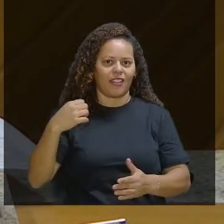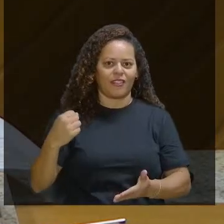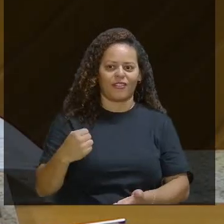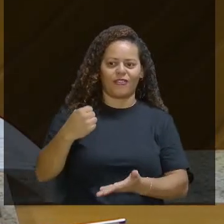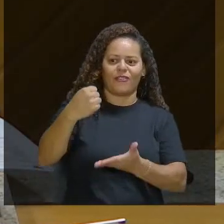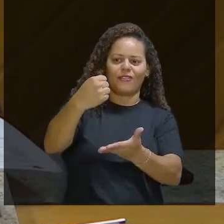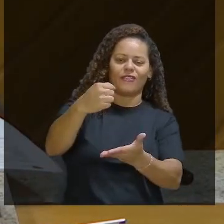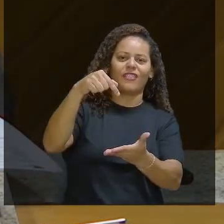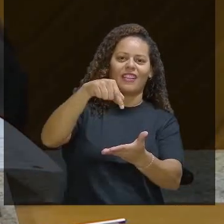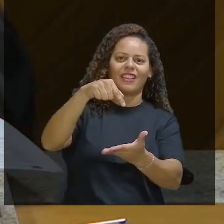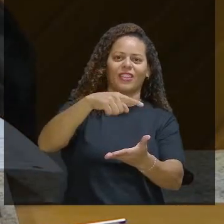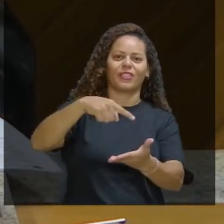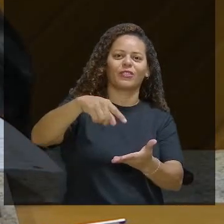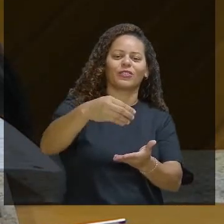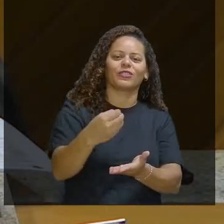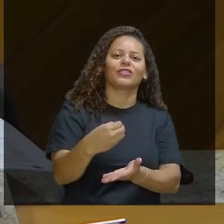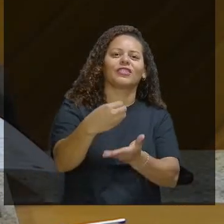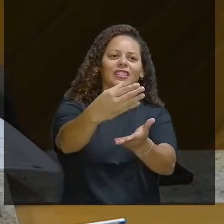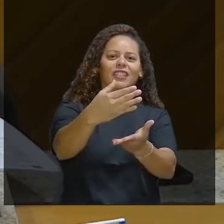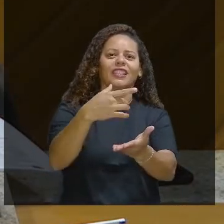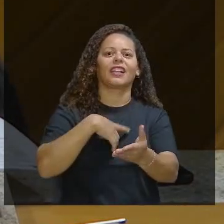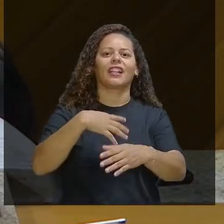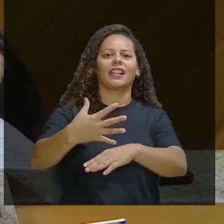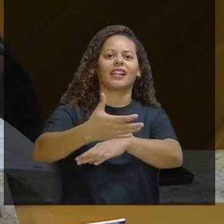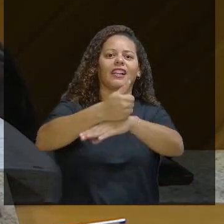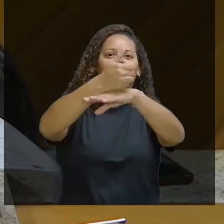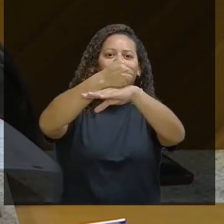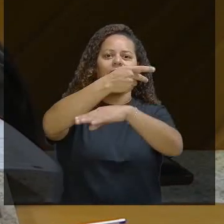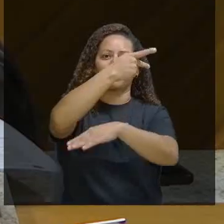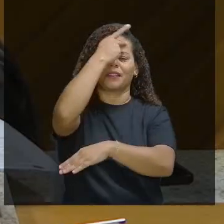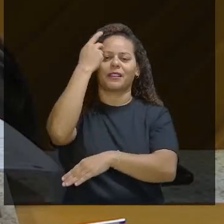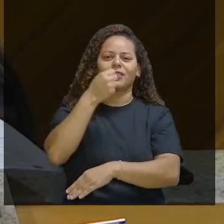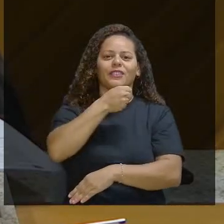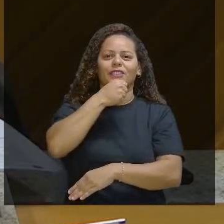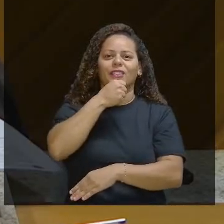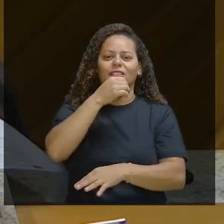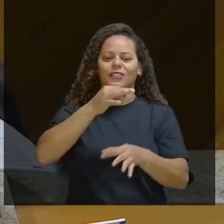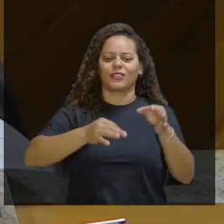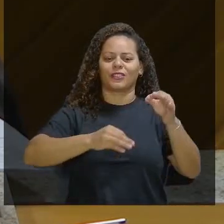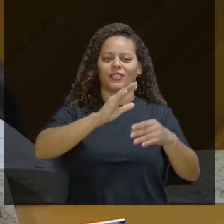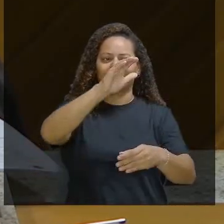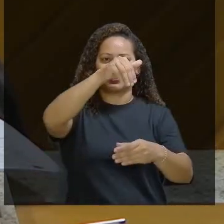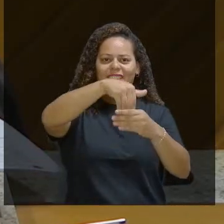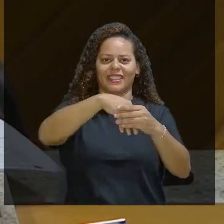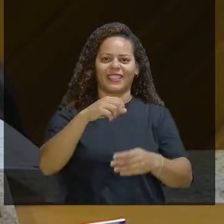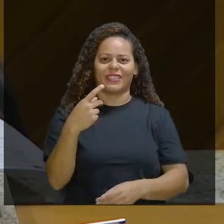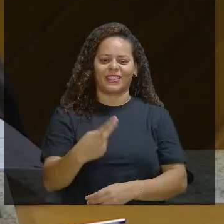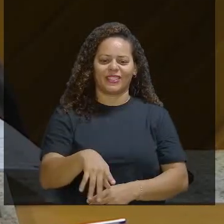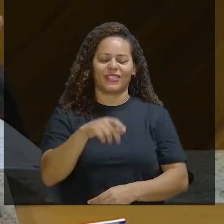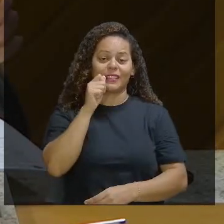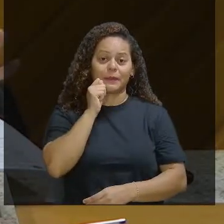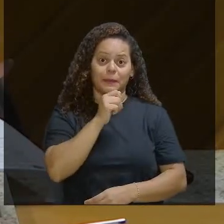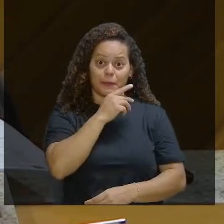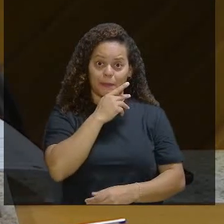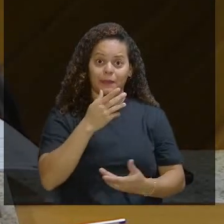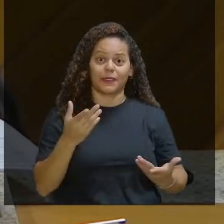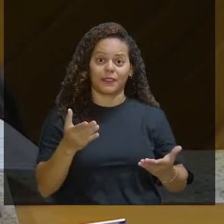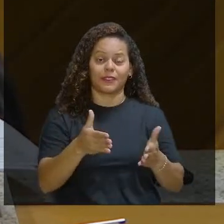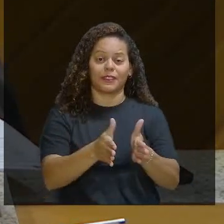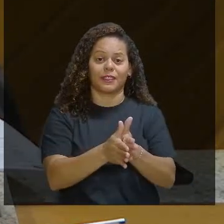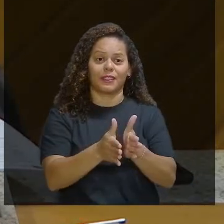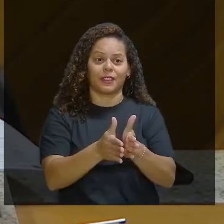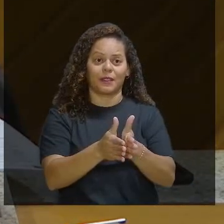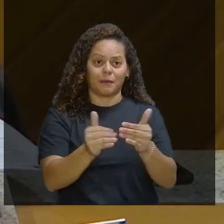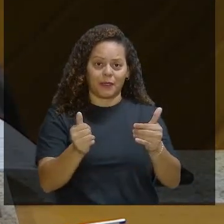deste egrégio Tribunal Regional Eleitoral o título de embaixadora da pessoa idosa da Justiça Eleitoral do Estado do Amapá. E eu peço à